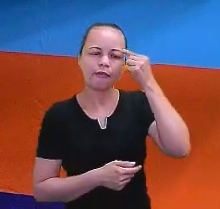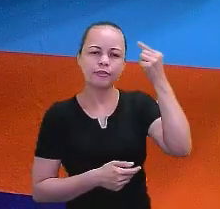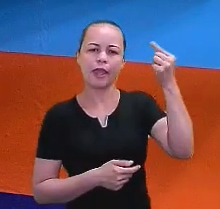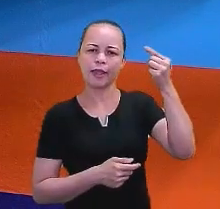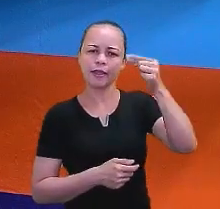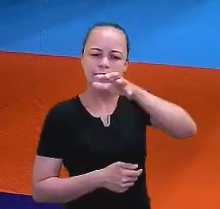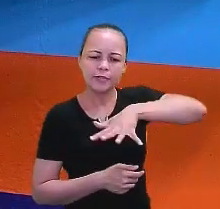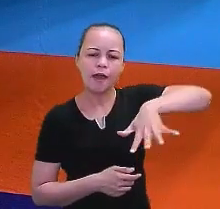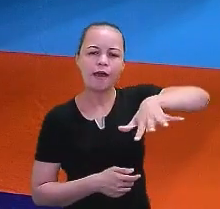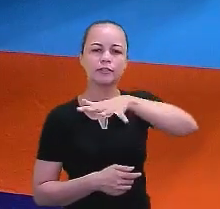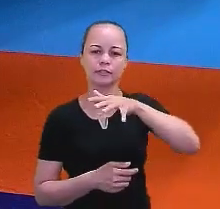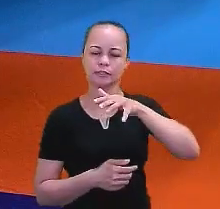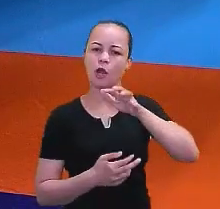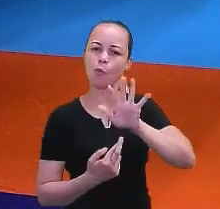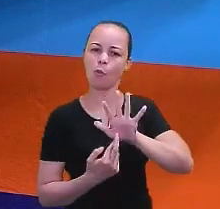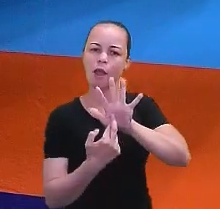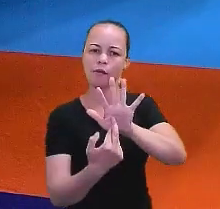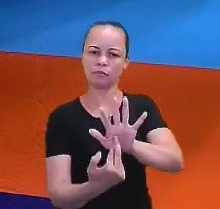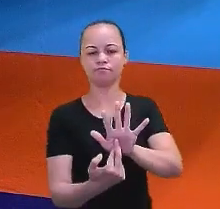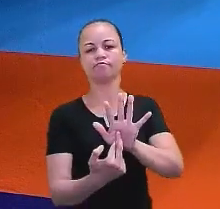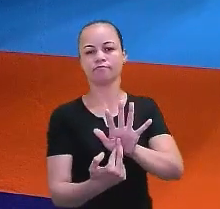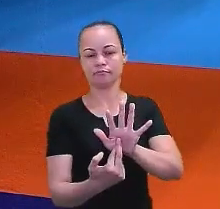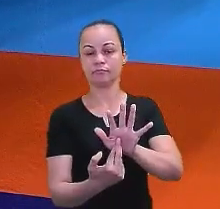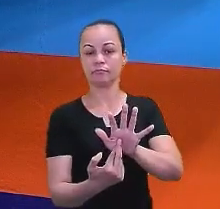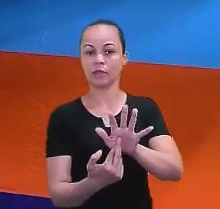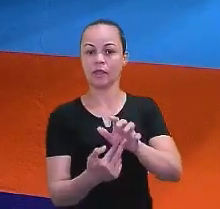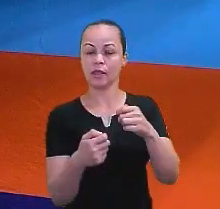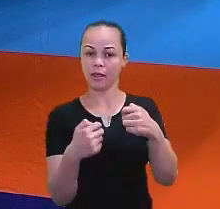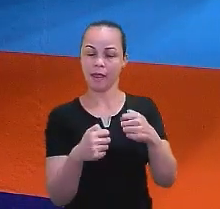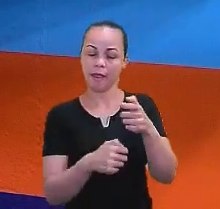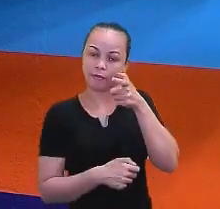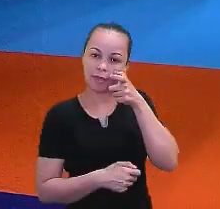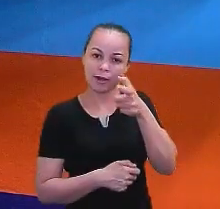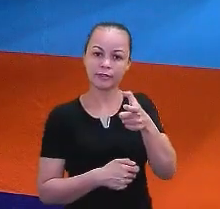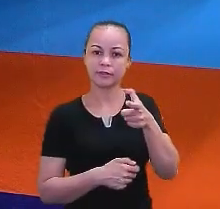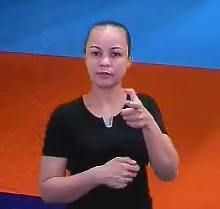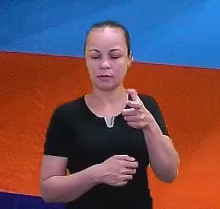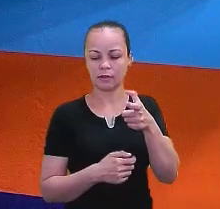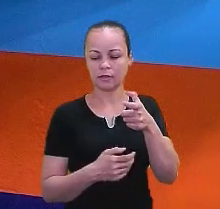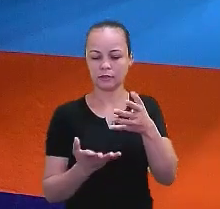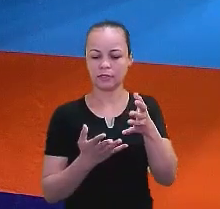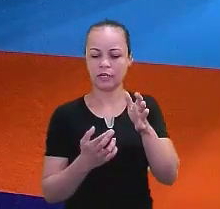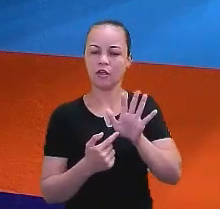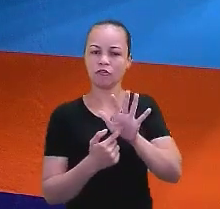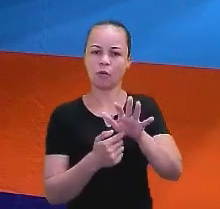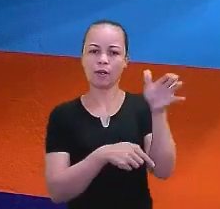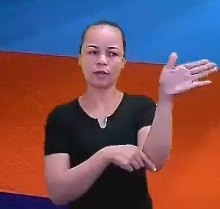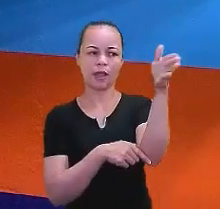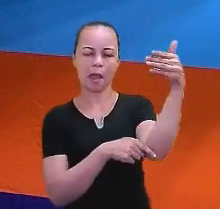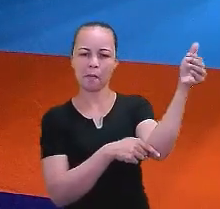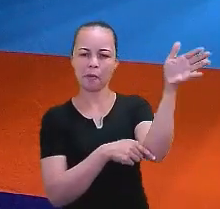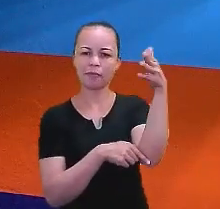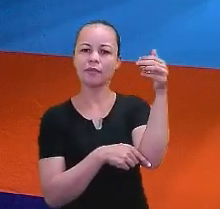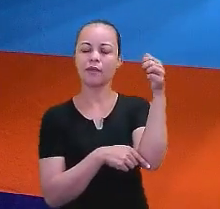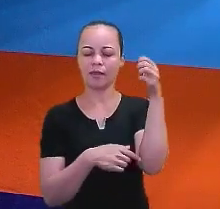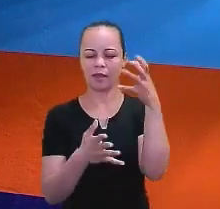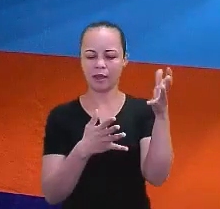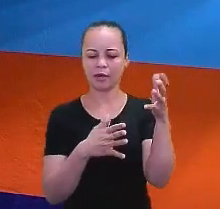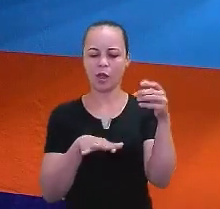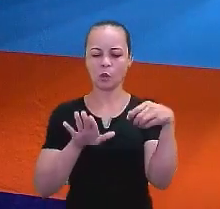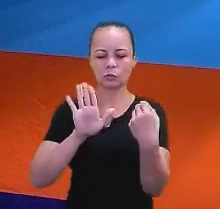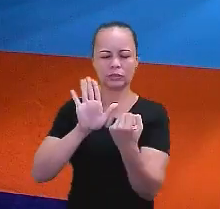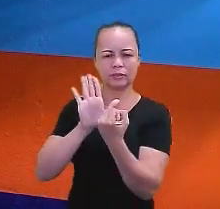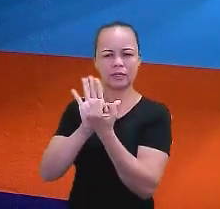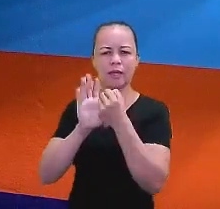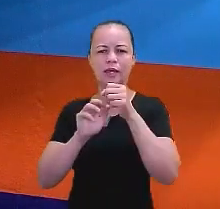uma representatividade. E é interessante mencionarmos que tanto a bandeira, como o selo, como o